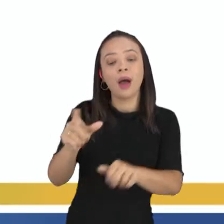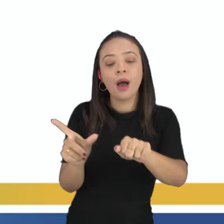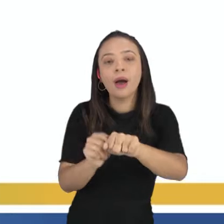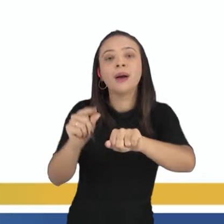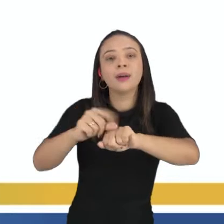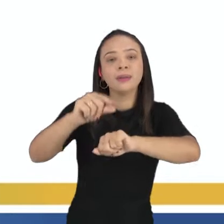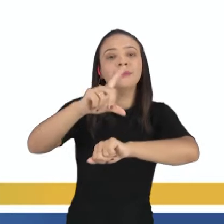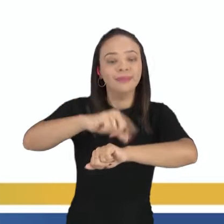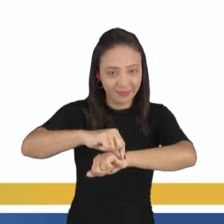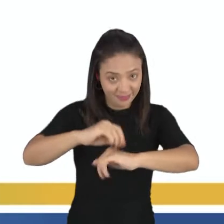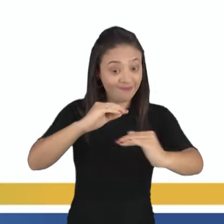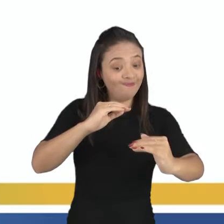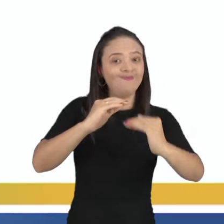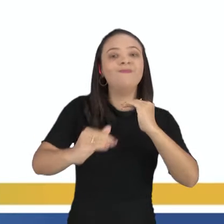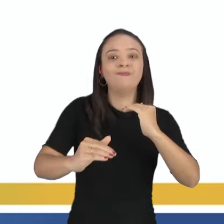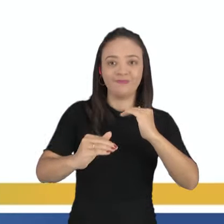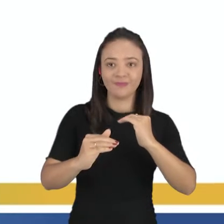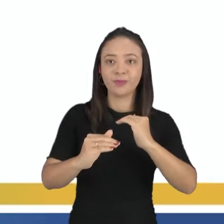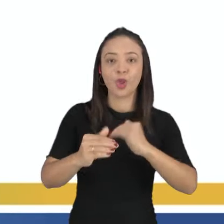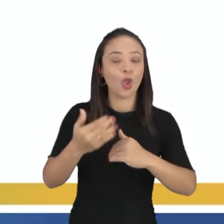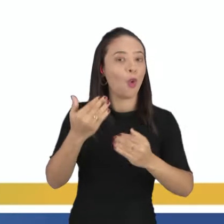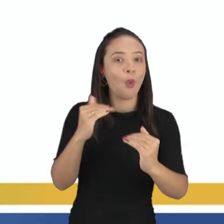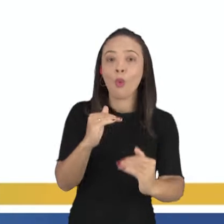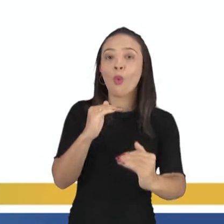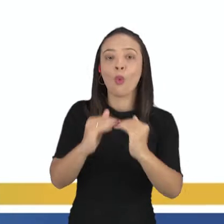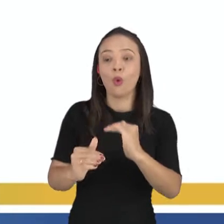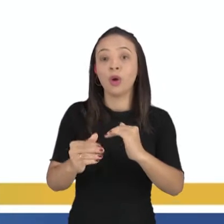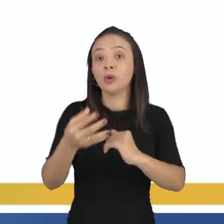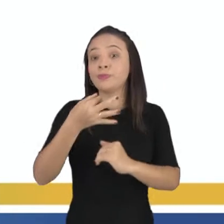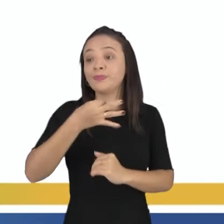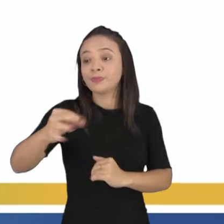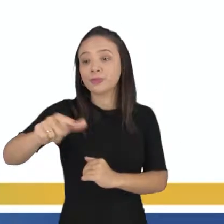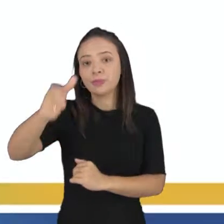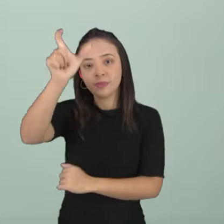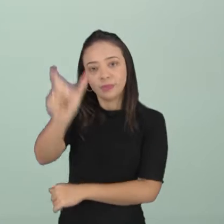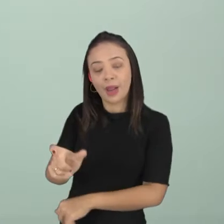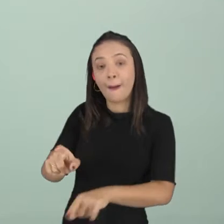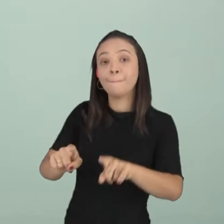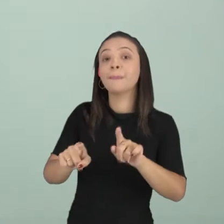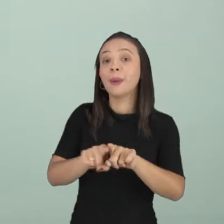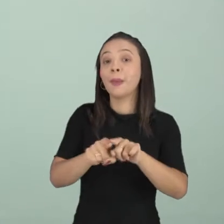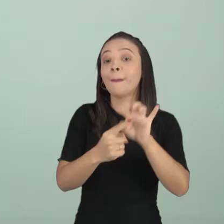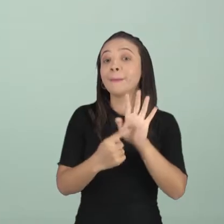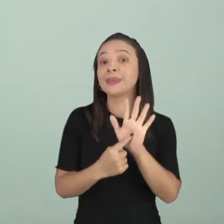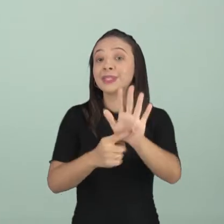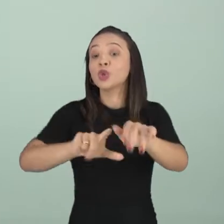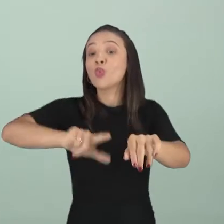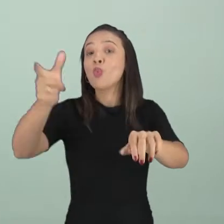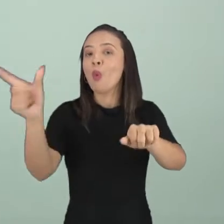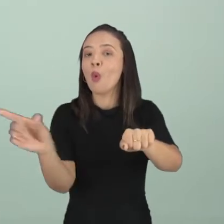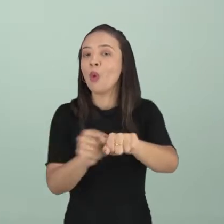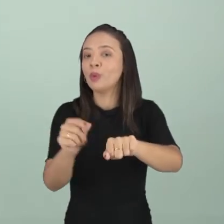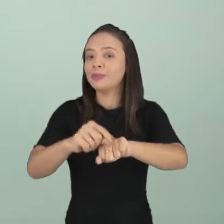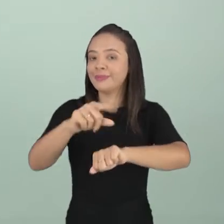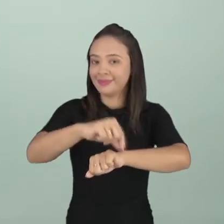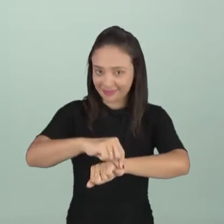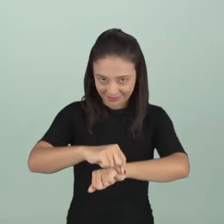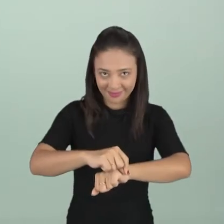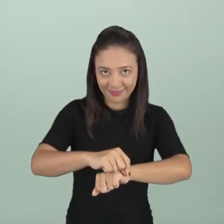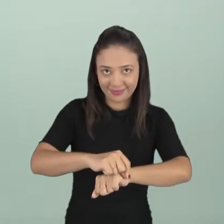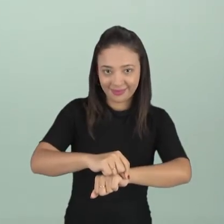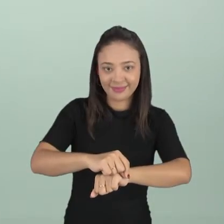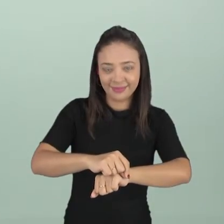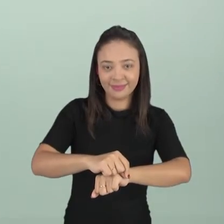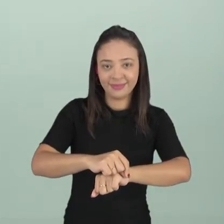contra-argumentar. Então, tem um argumento e você vai contra aquele argumento, trazendo um novo ponto de vista. É uma espécie de feitiço